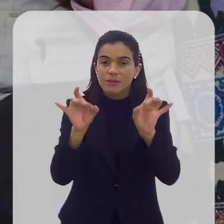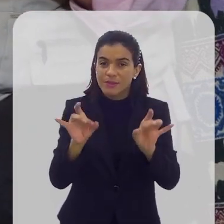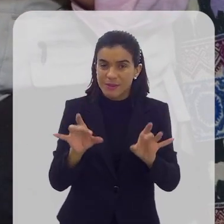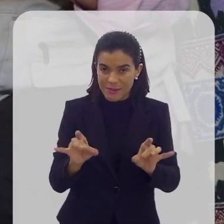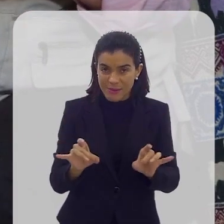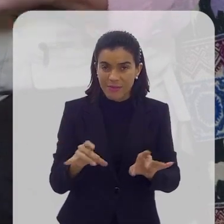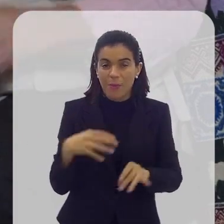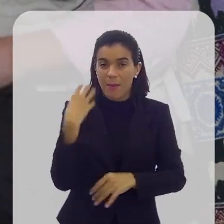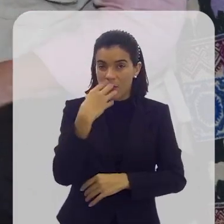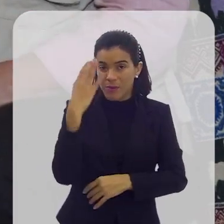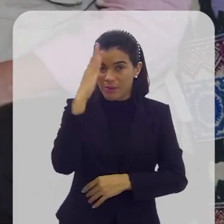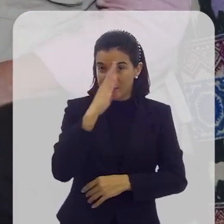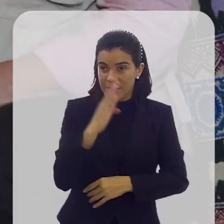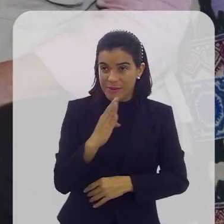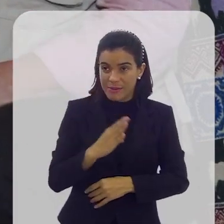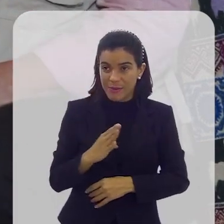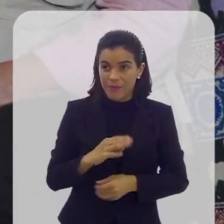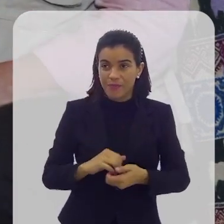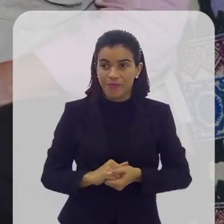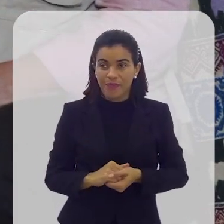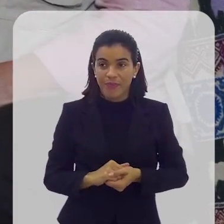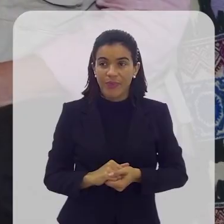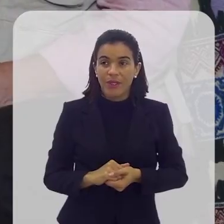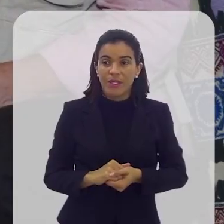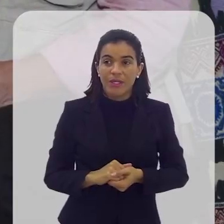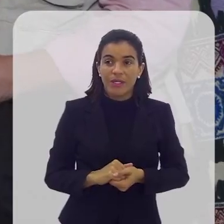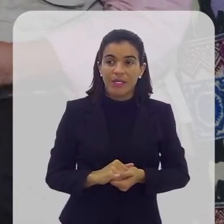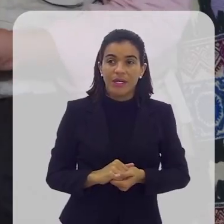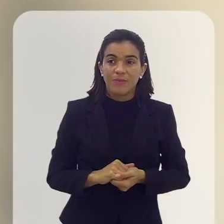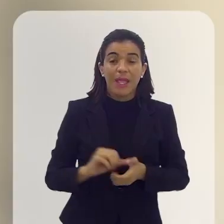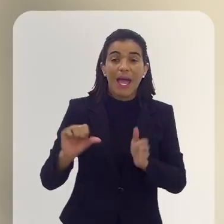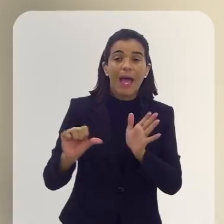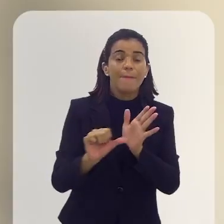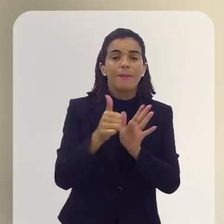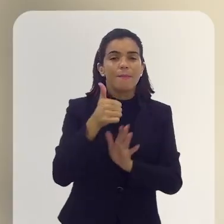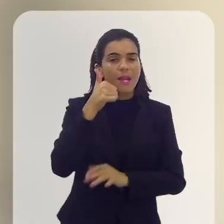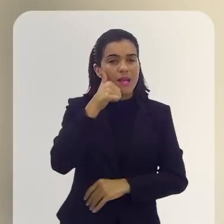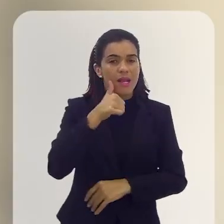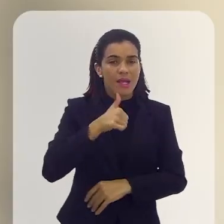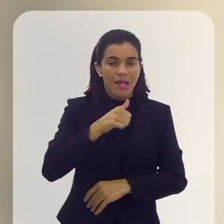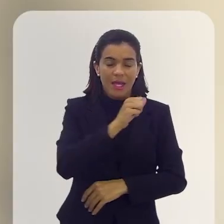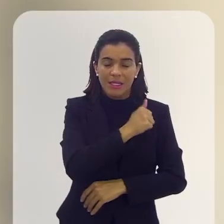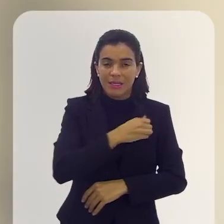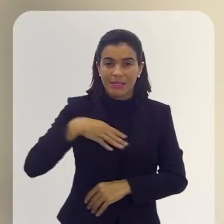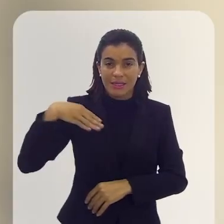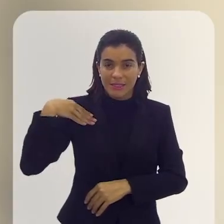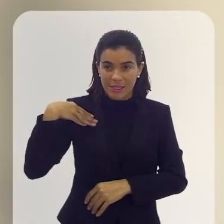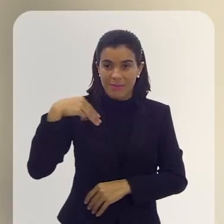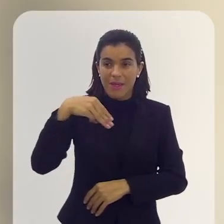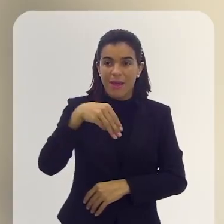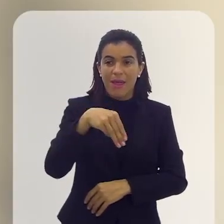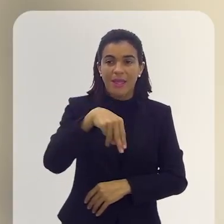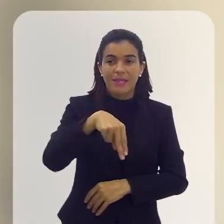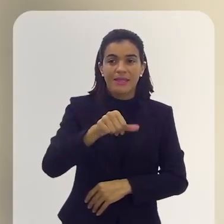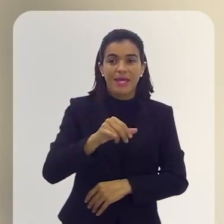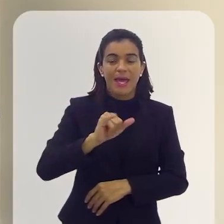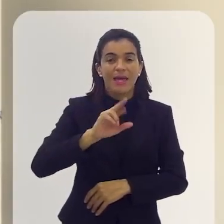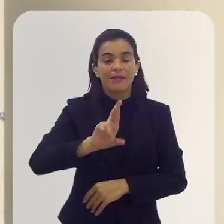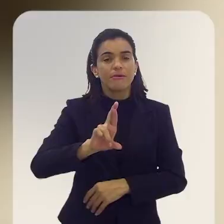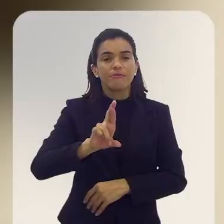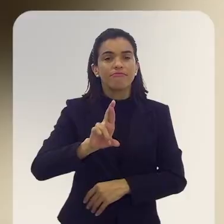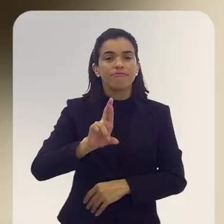à Central do Brasil, mas em 1897 a República se transferiu para cá porque, de fato, o Palácio